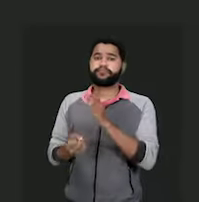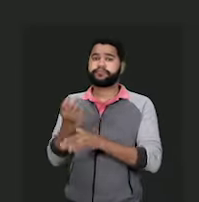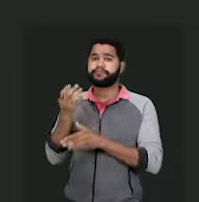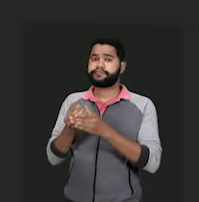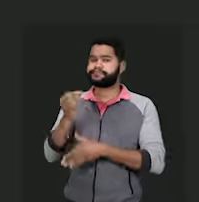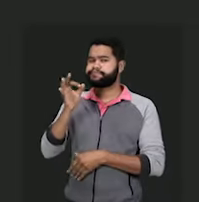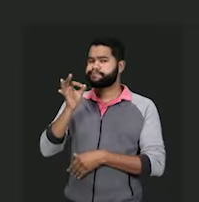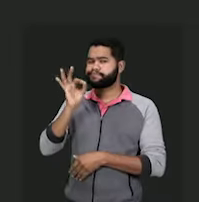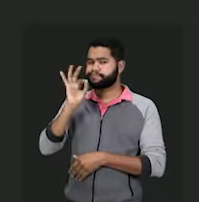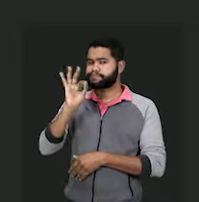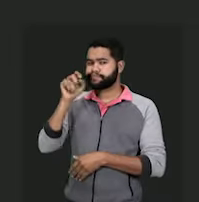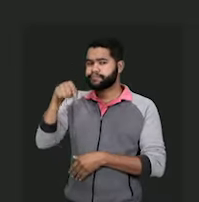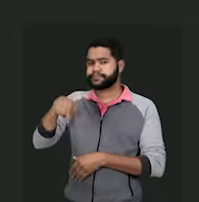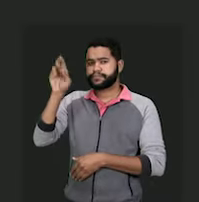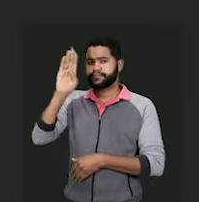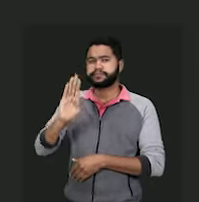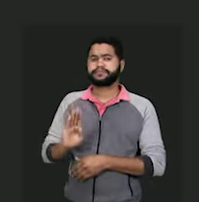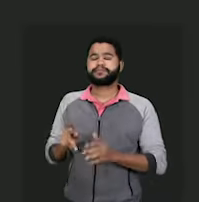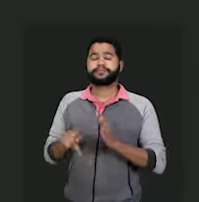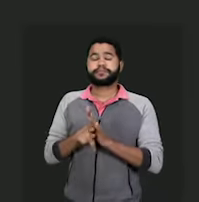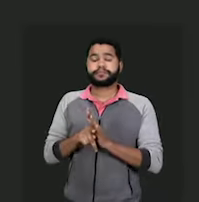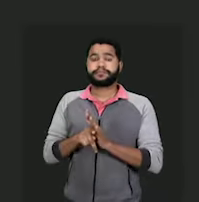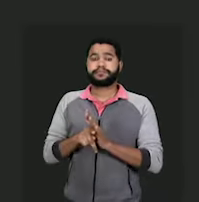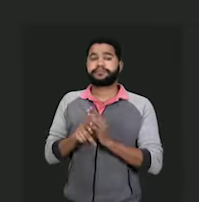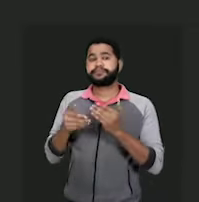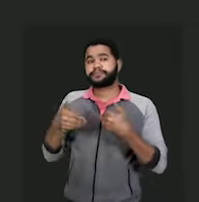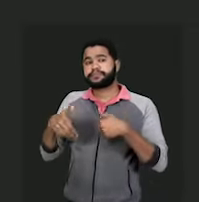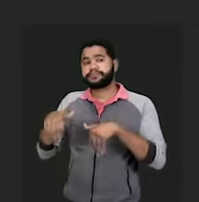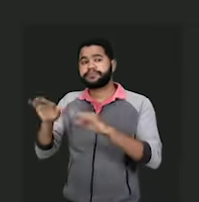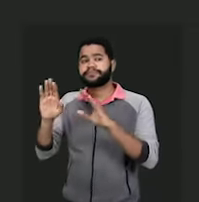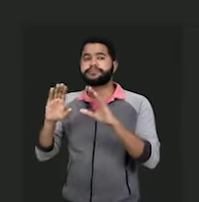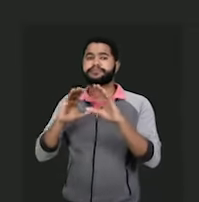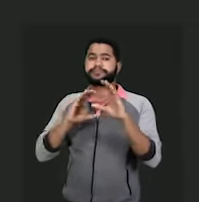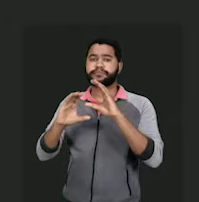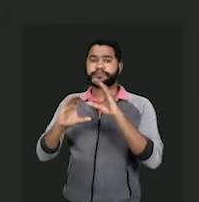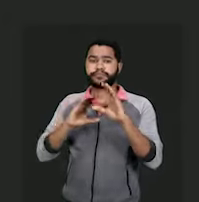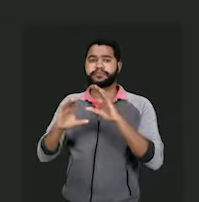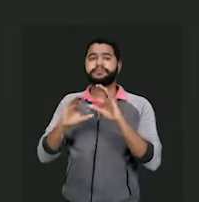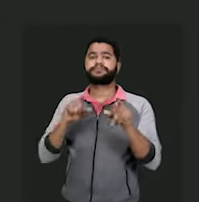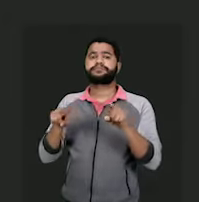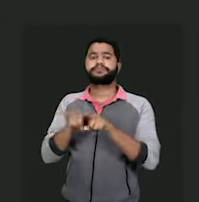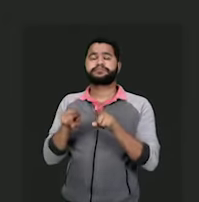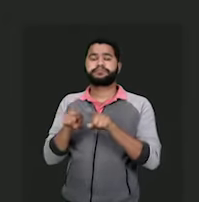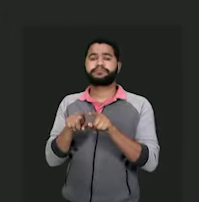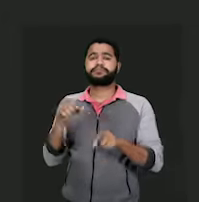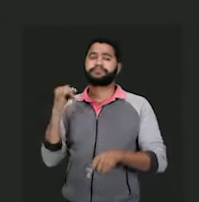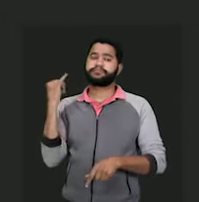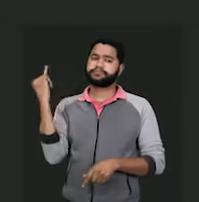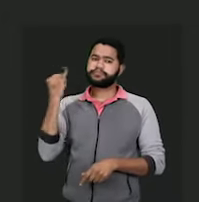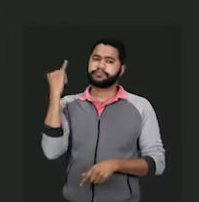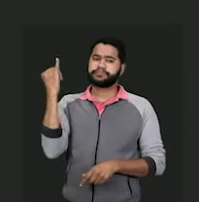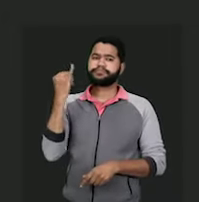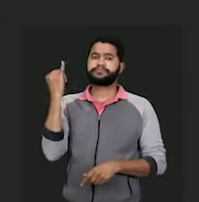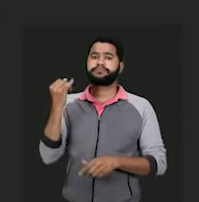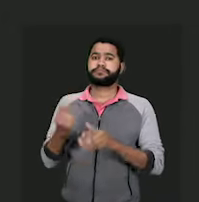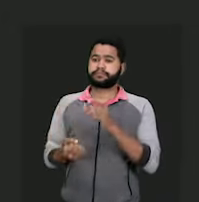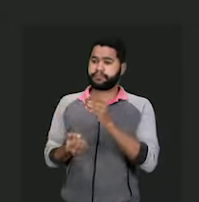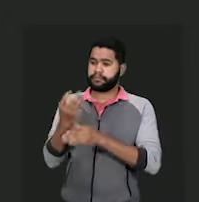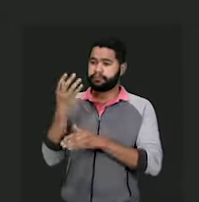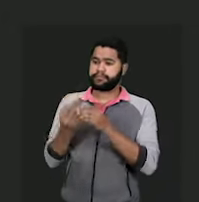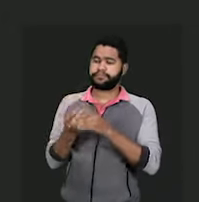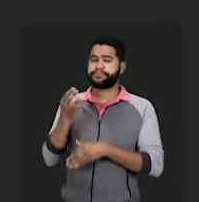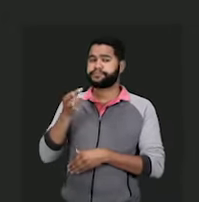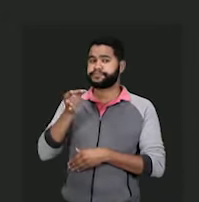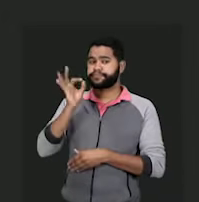café no Brasil são os meios de transporte e comunicação que exercem um papel muito importante para que as produções